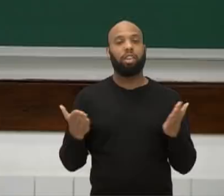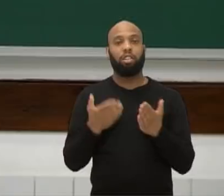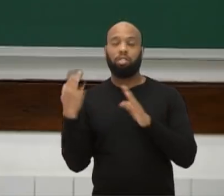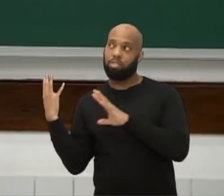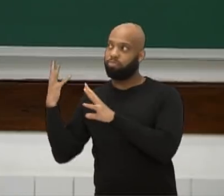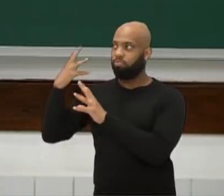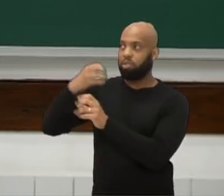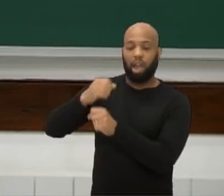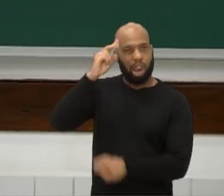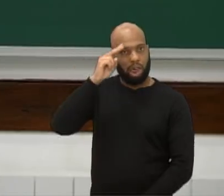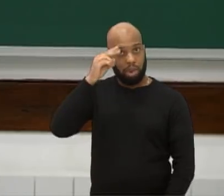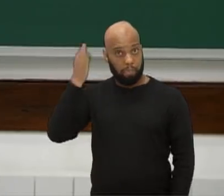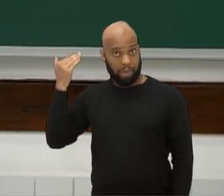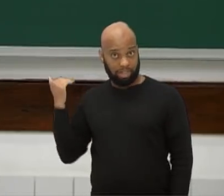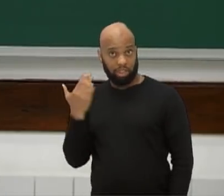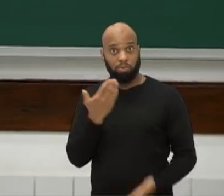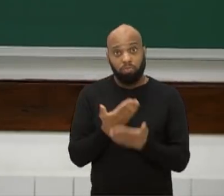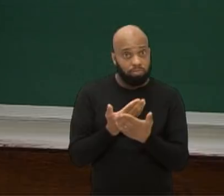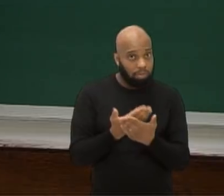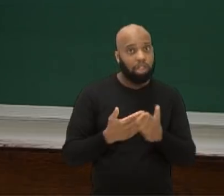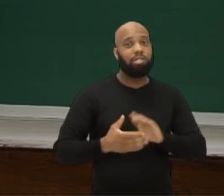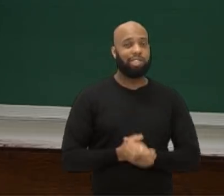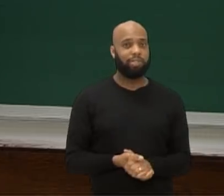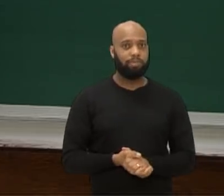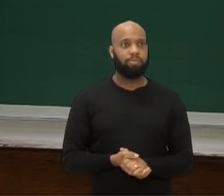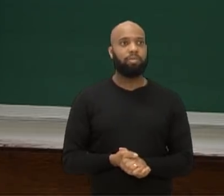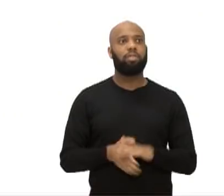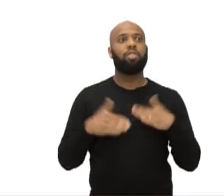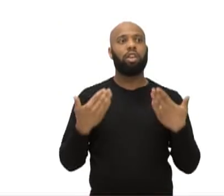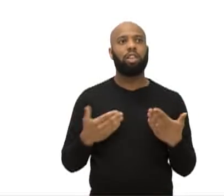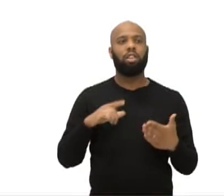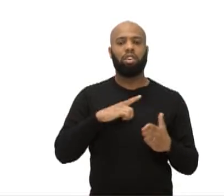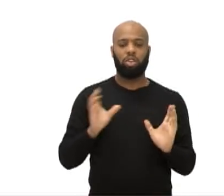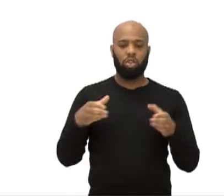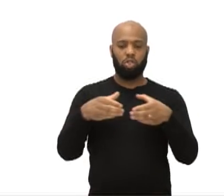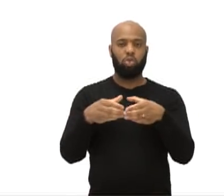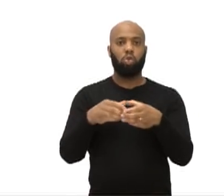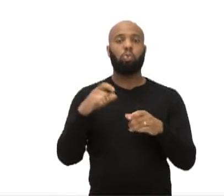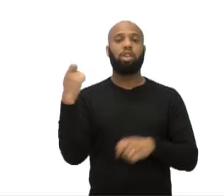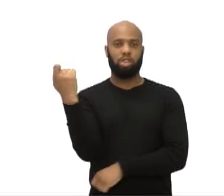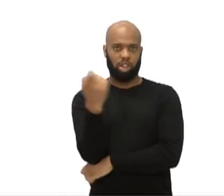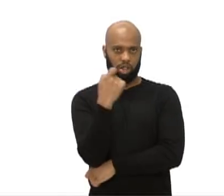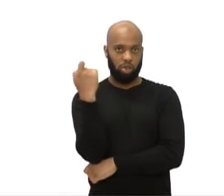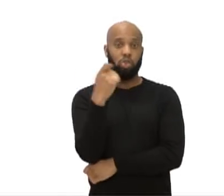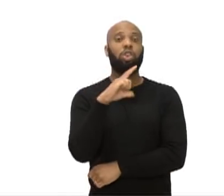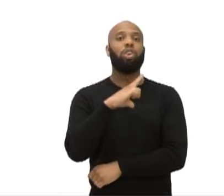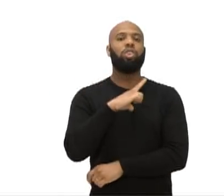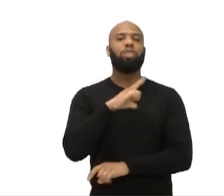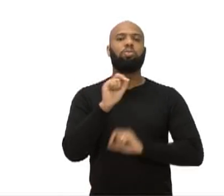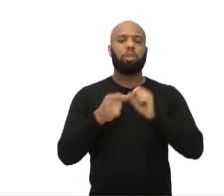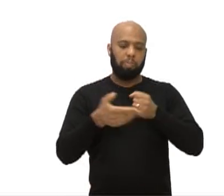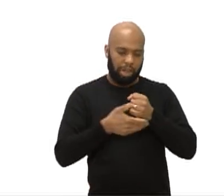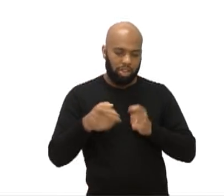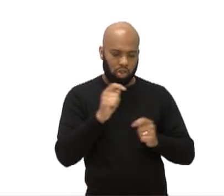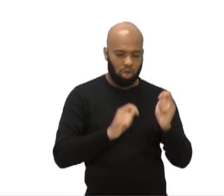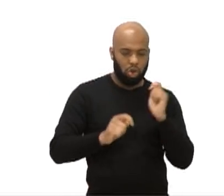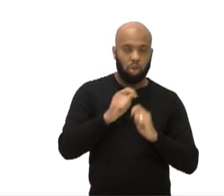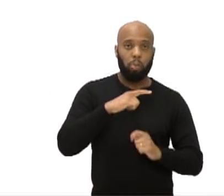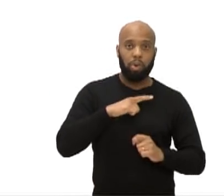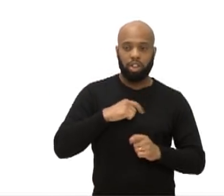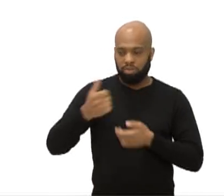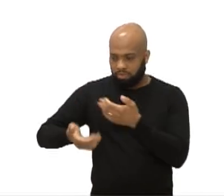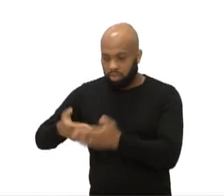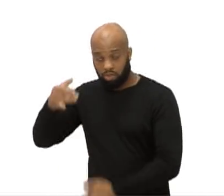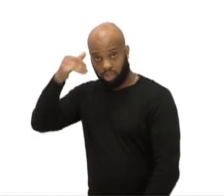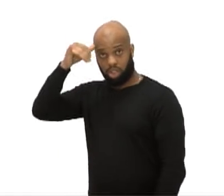Retomando, vamos lembrar da nossa última aula? Vamos lá? A província de São Pedro do Rio Grande do Sul tinha como base econômica a criação de